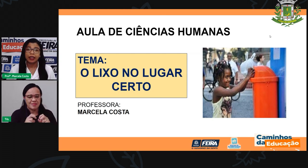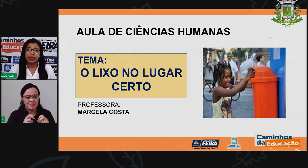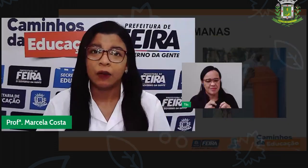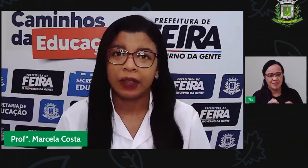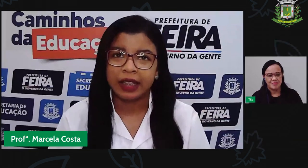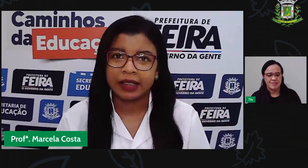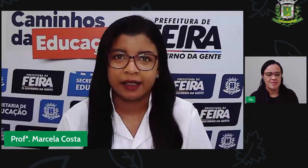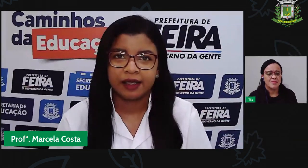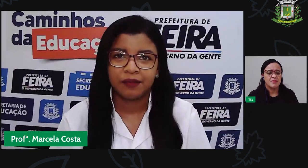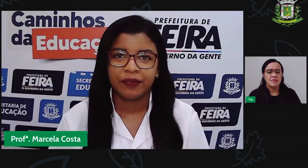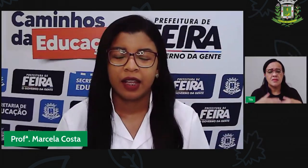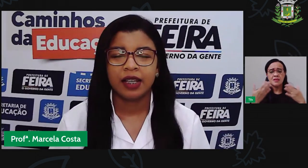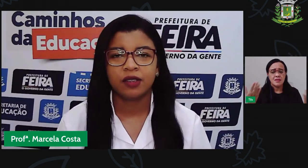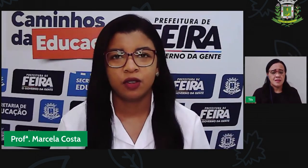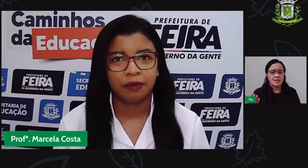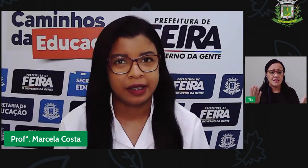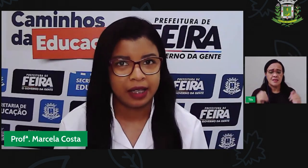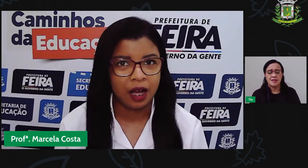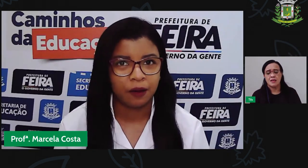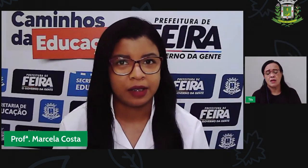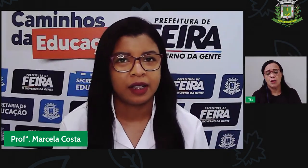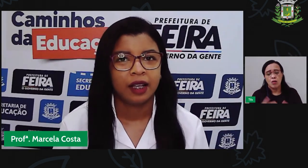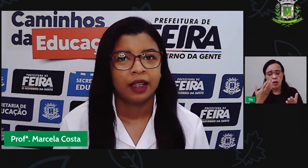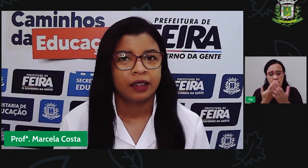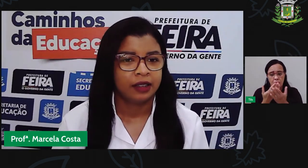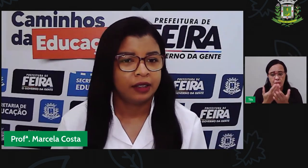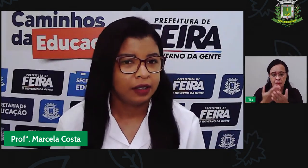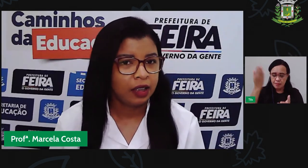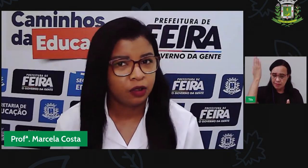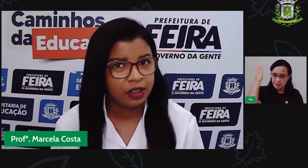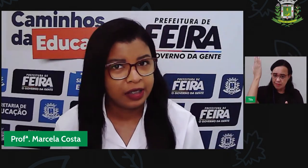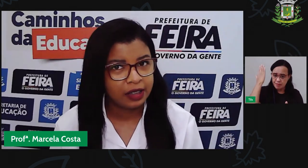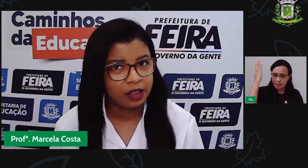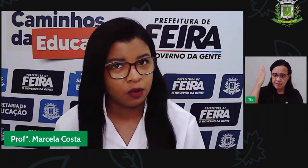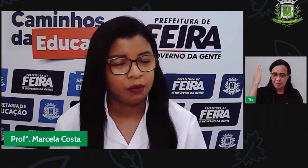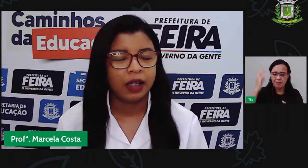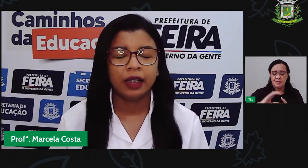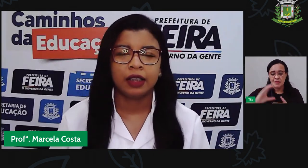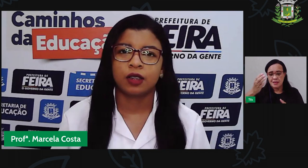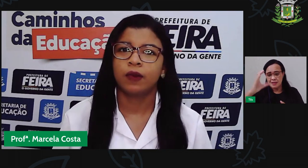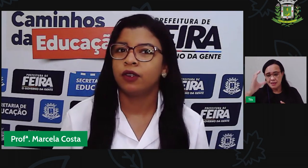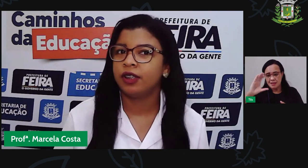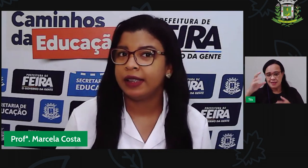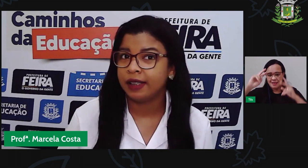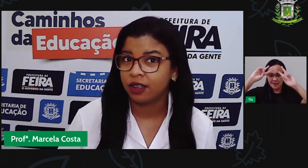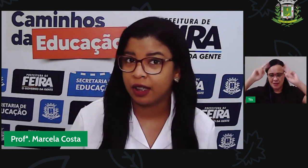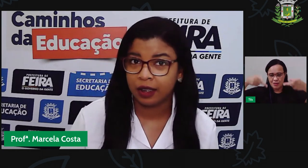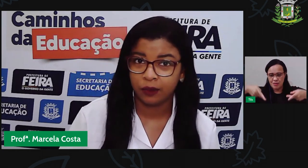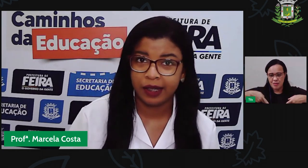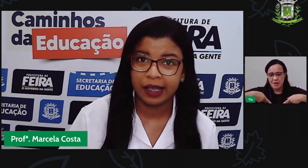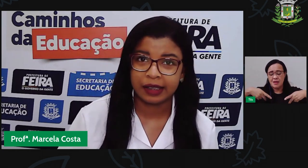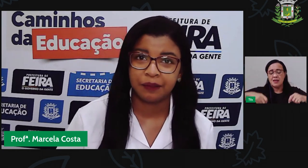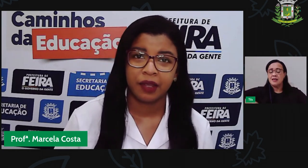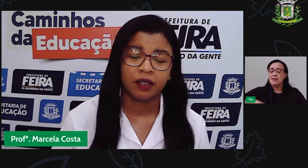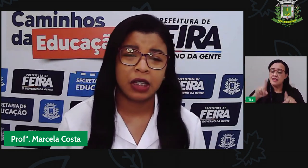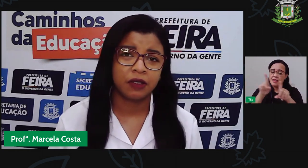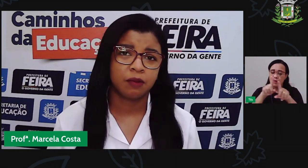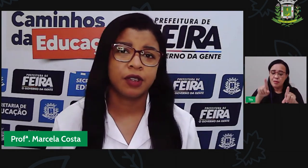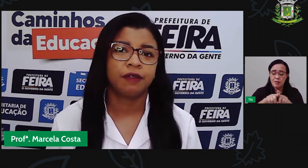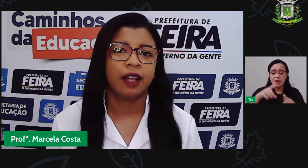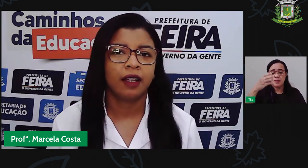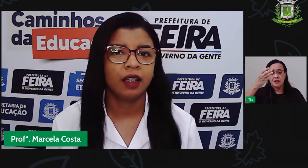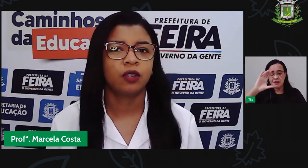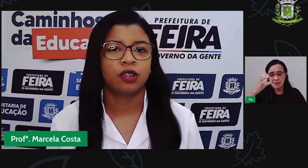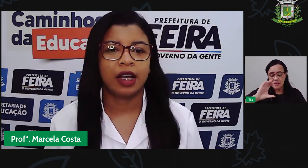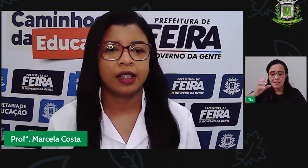Então, crianças, nas últimas aulas, tanto de ciências humanas quanto de ciências de natureza, nós